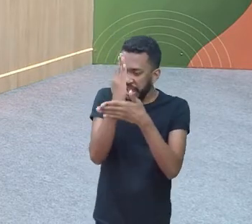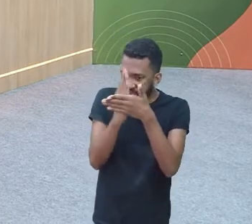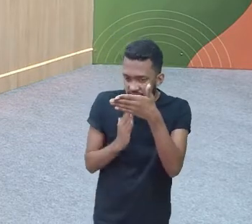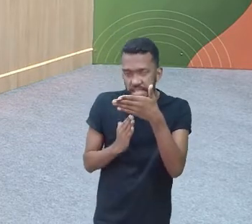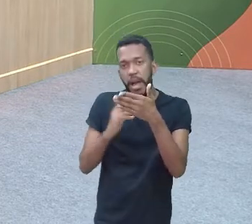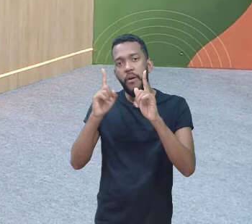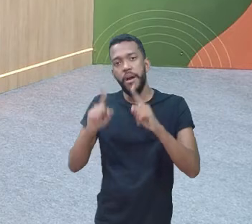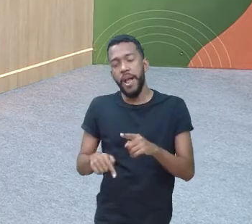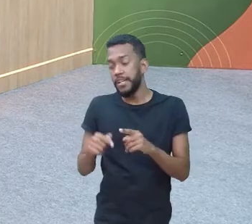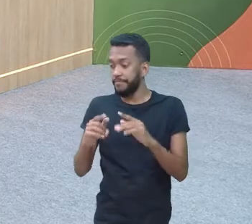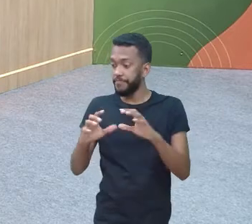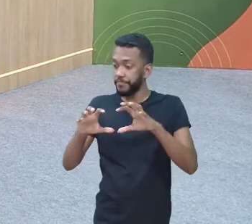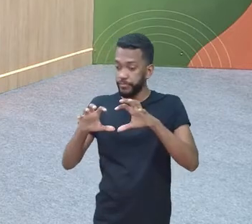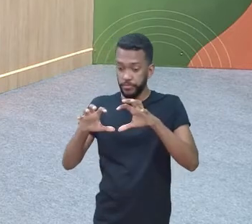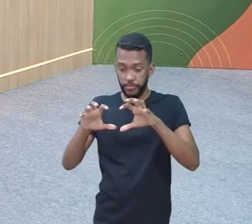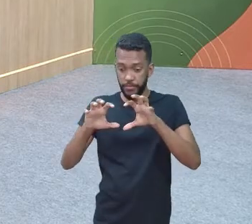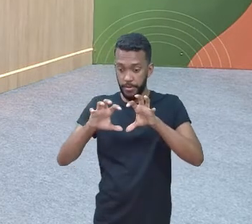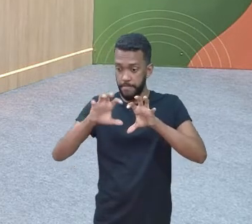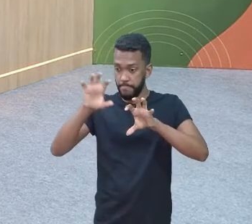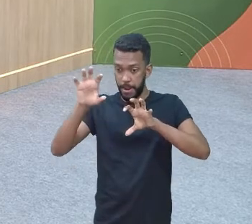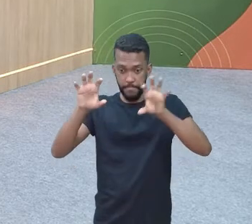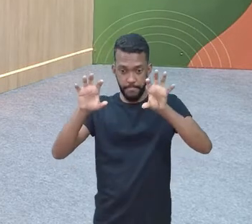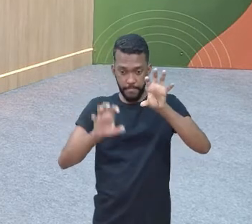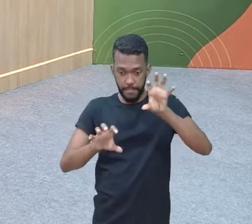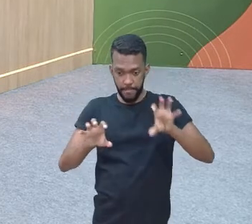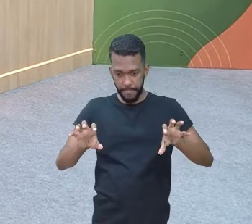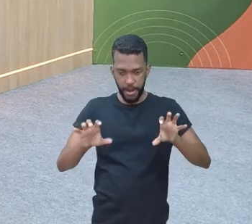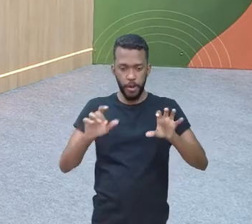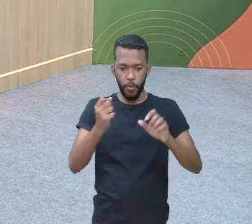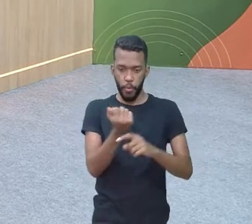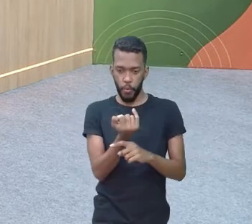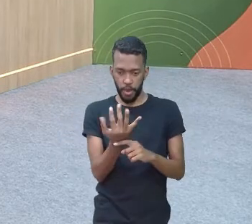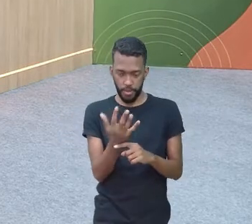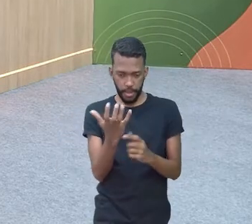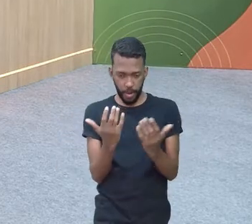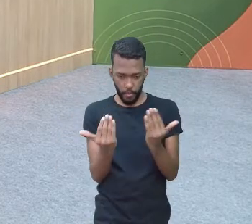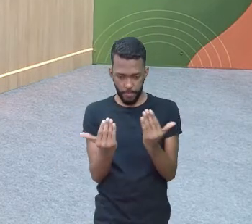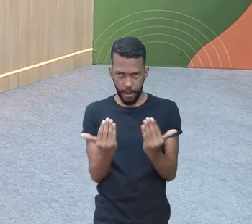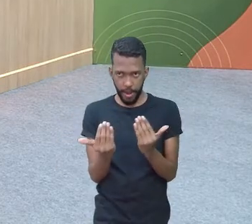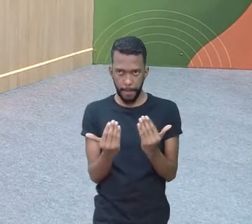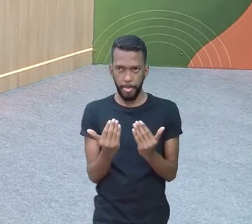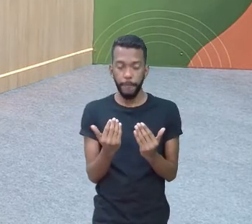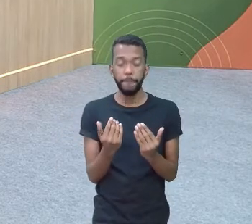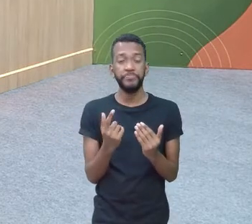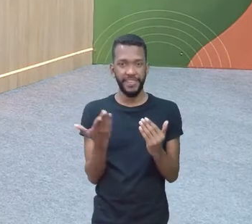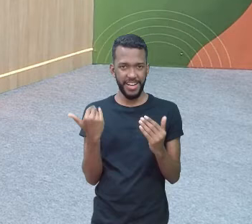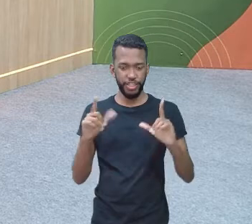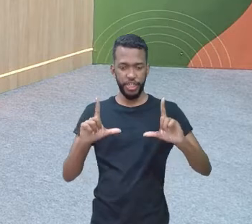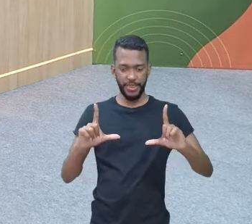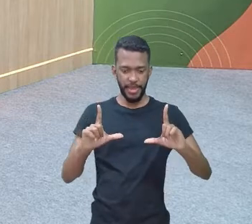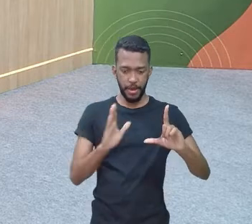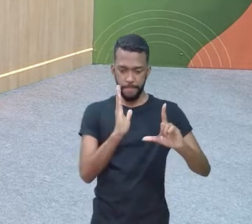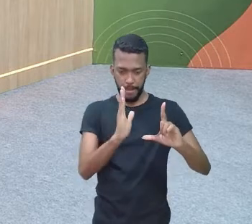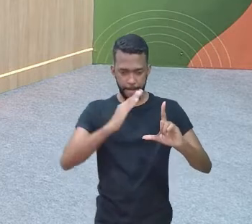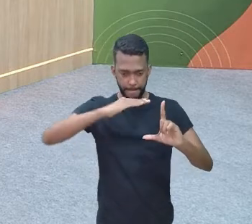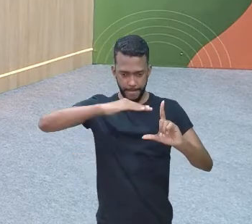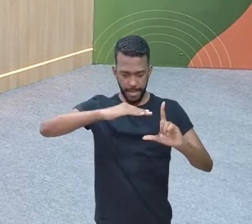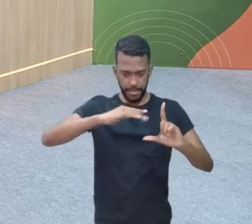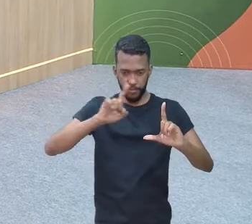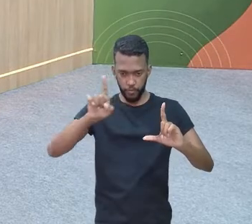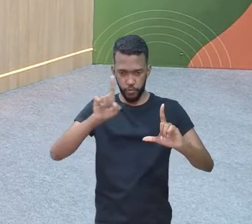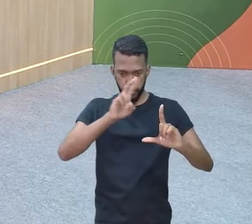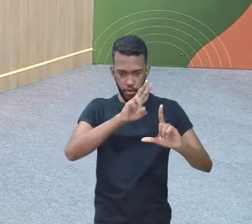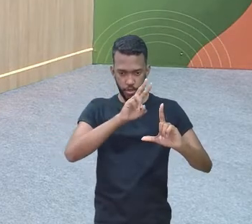foi no total de partes que eu queria comparar. Então, a primeira divisão foi, esse quadrado estava inteiro, dividimos em